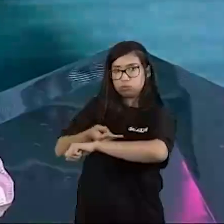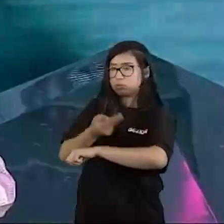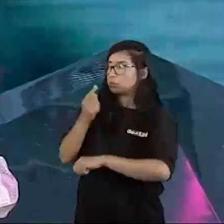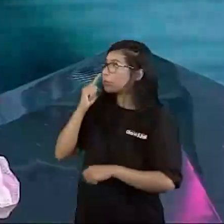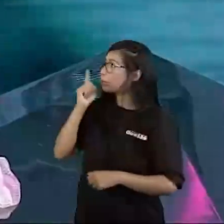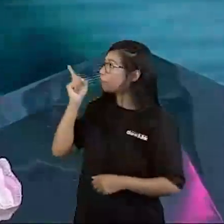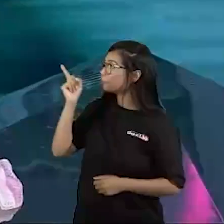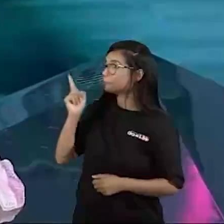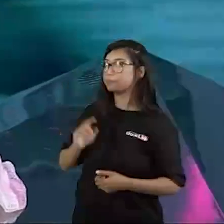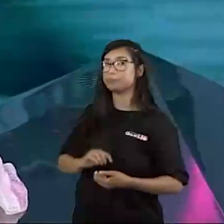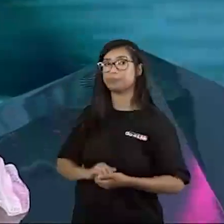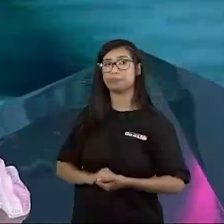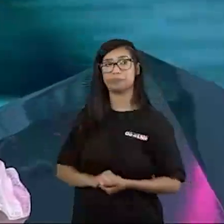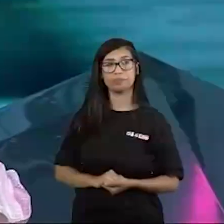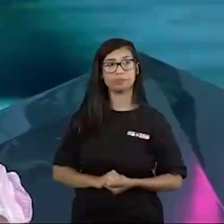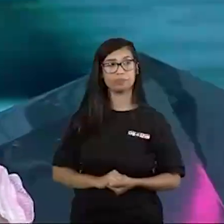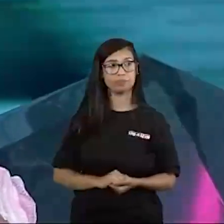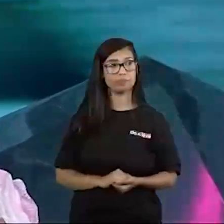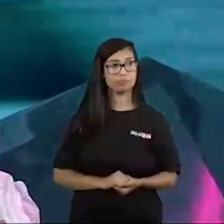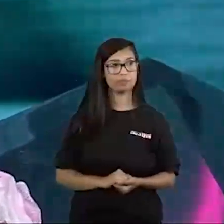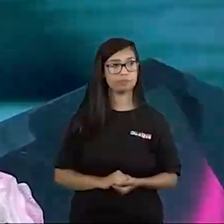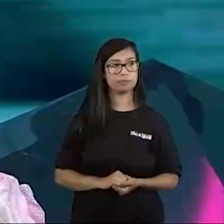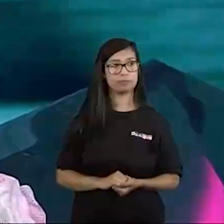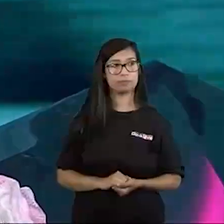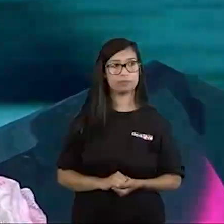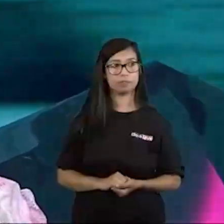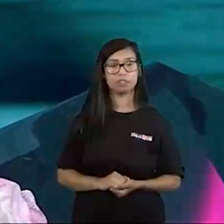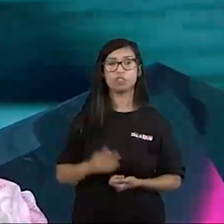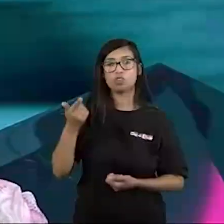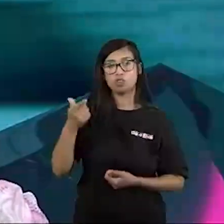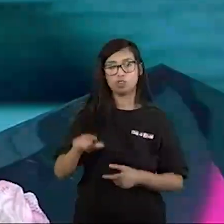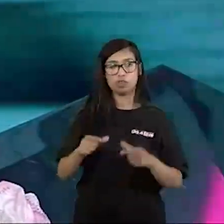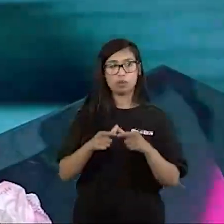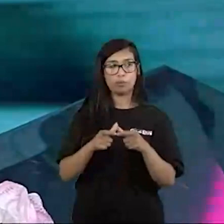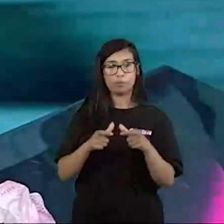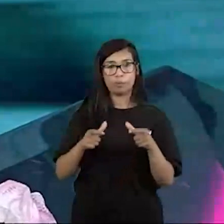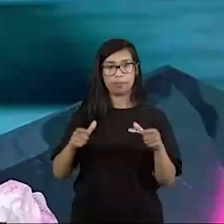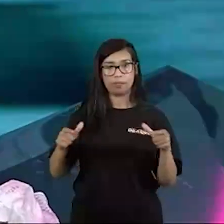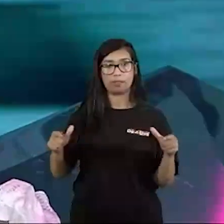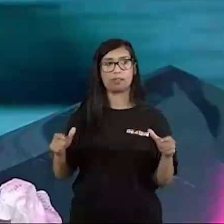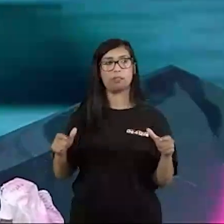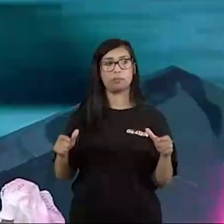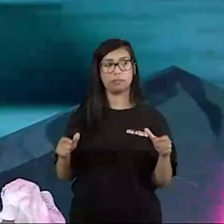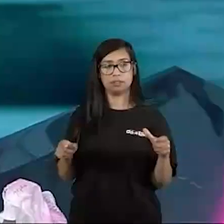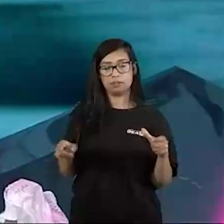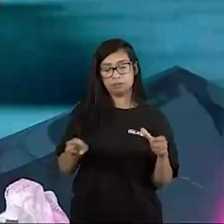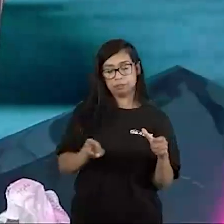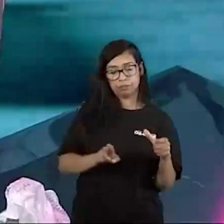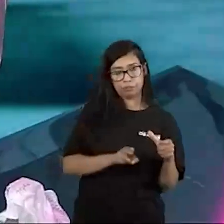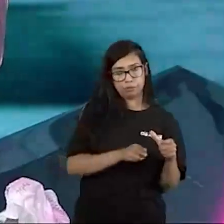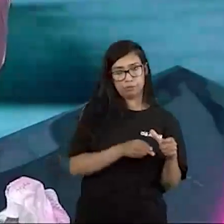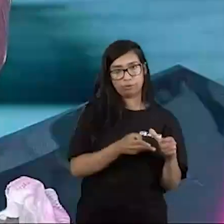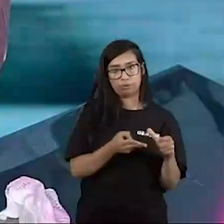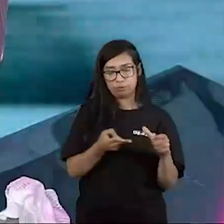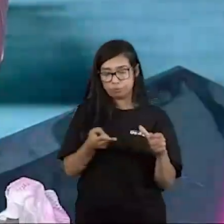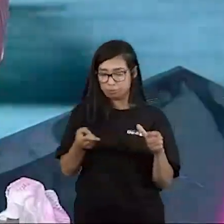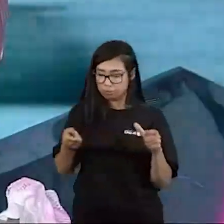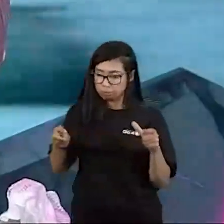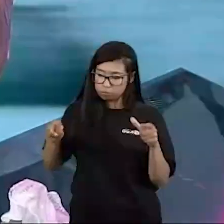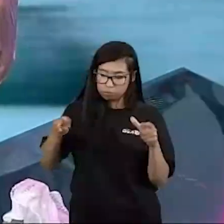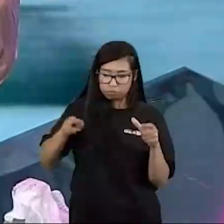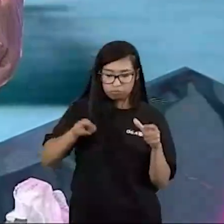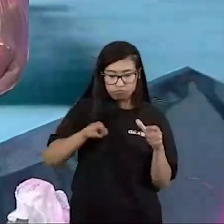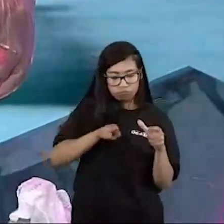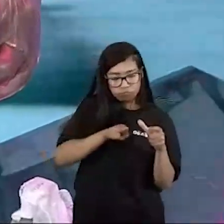aí venho com a amostra na lâmina e efetuo a